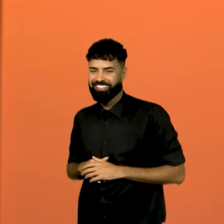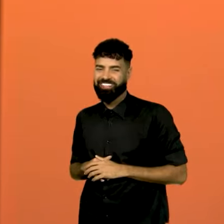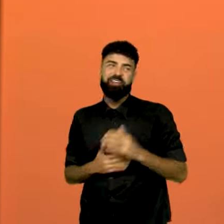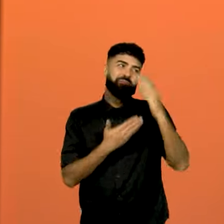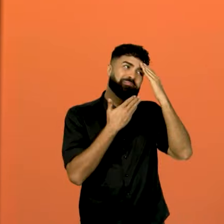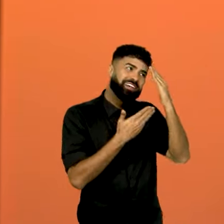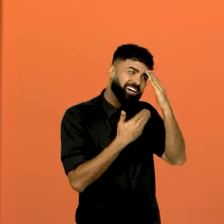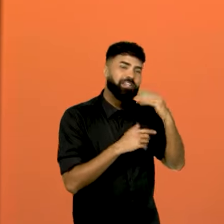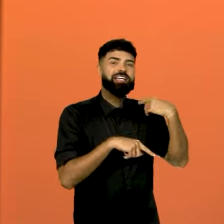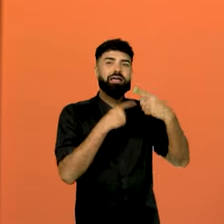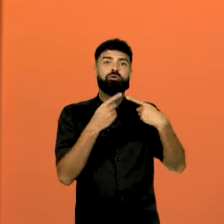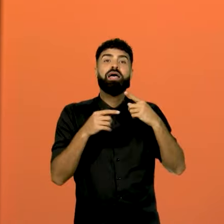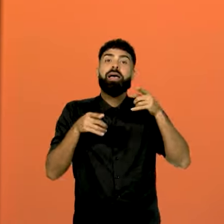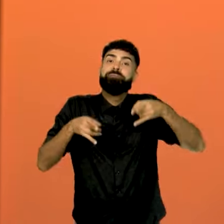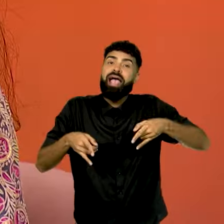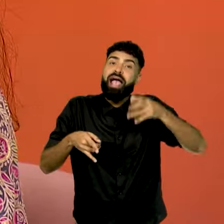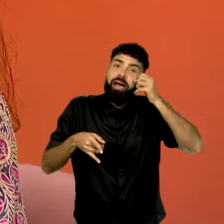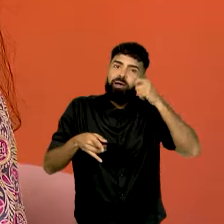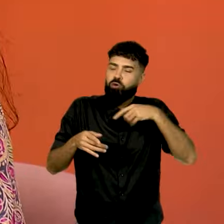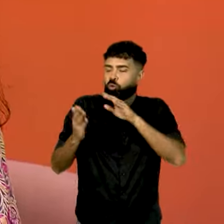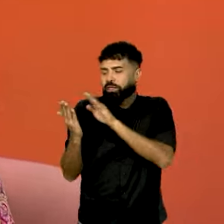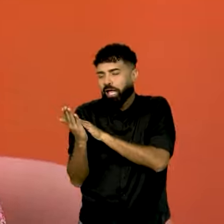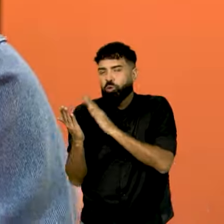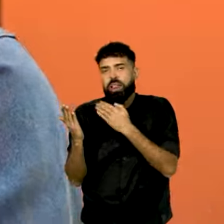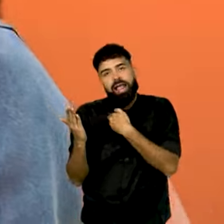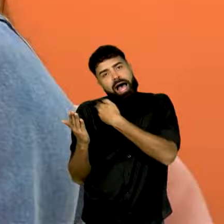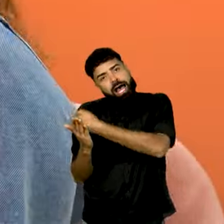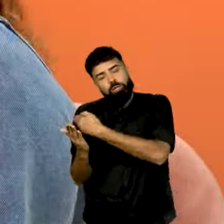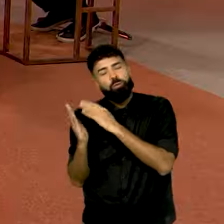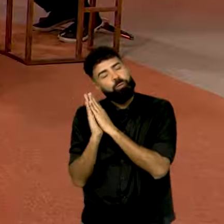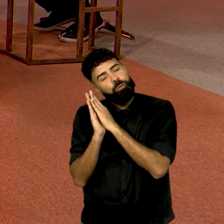gente vai botar você na minha caminha pra bem comigo, tá, meu amor?